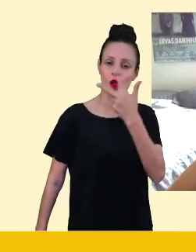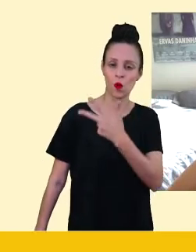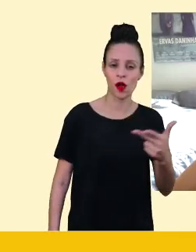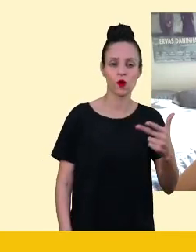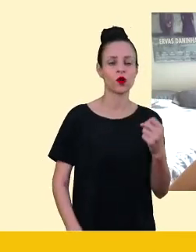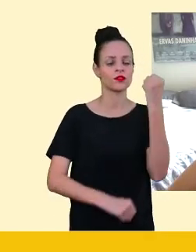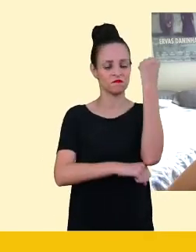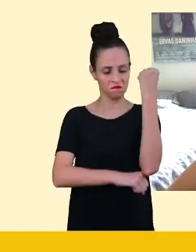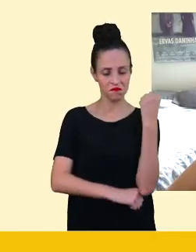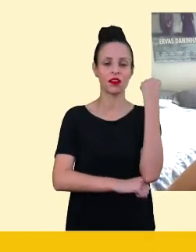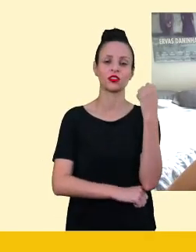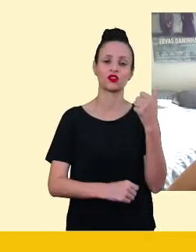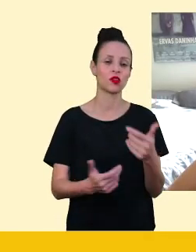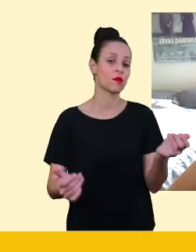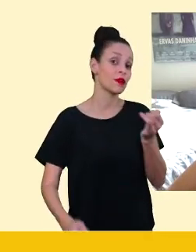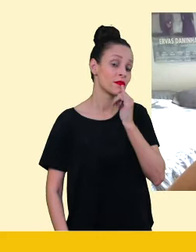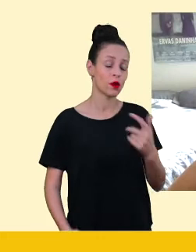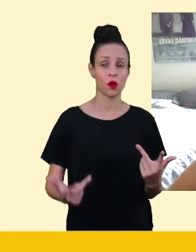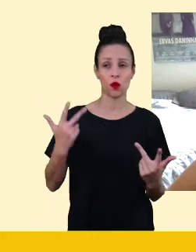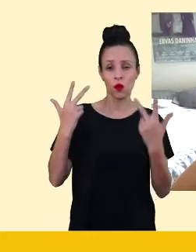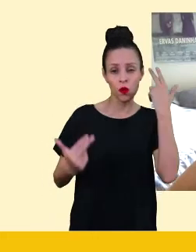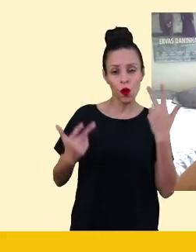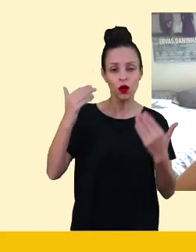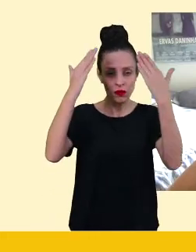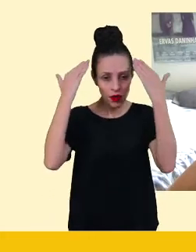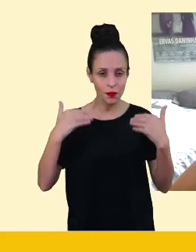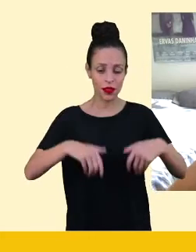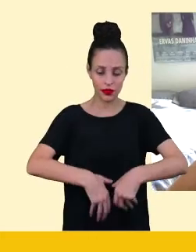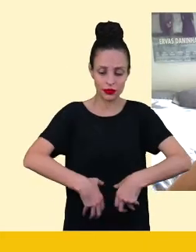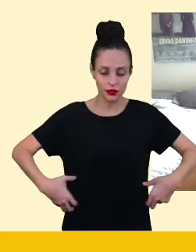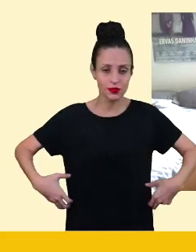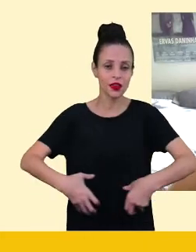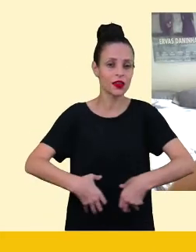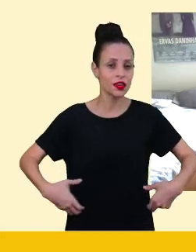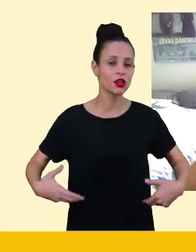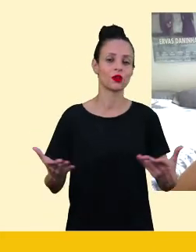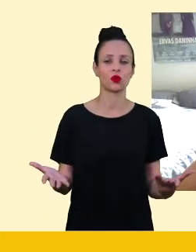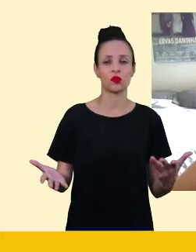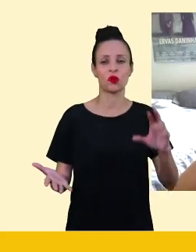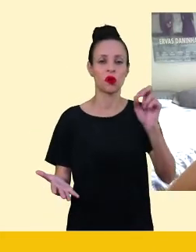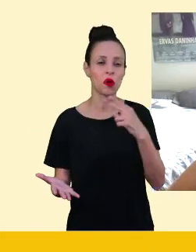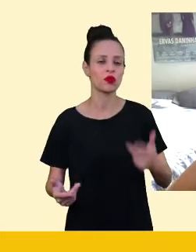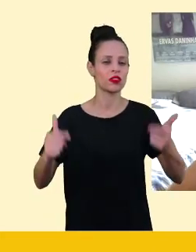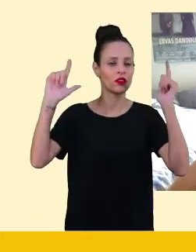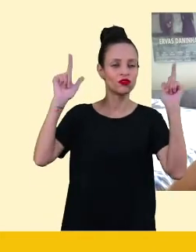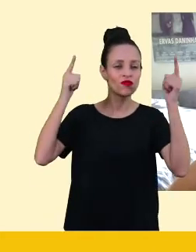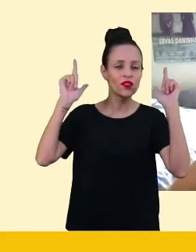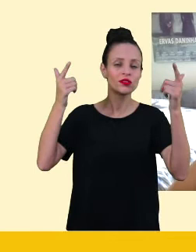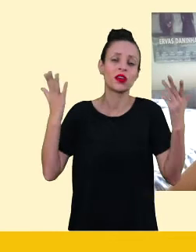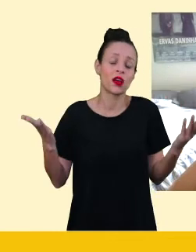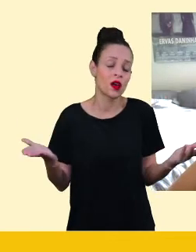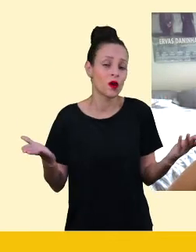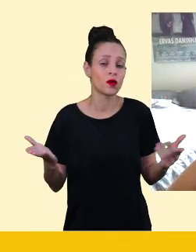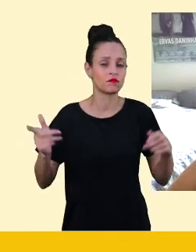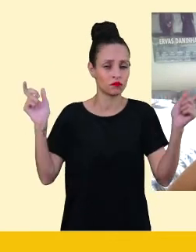repressivo e de capturas, há sempre algo que resiste, né? Há sempre algo que está escapando, quer seja nos cortes de cabelo, quer seja